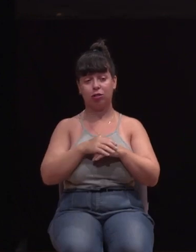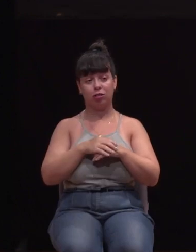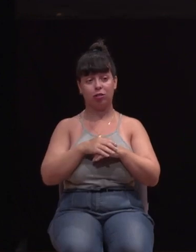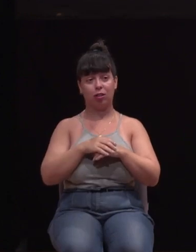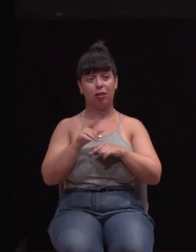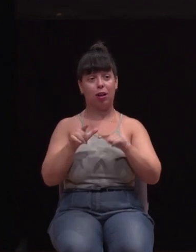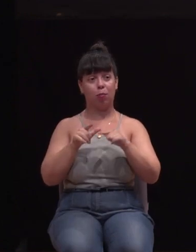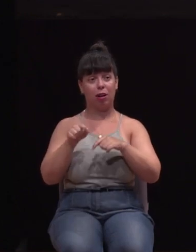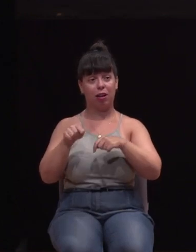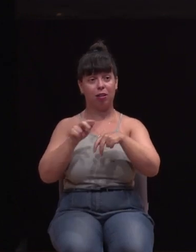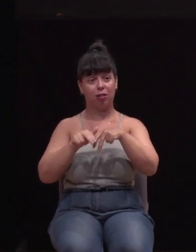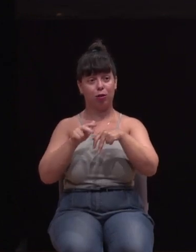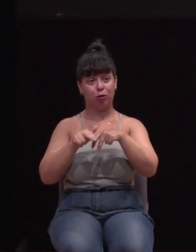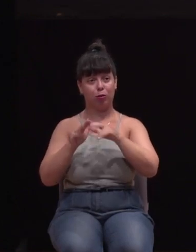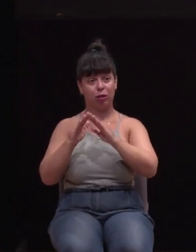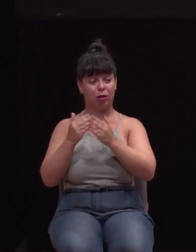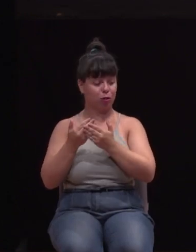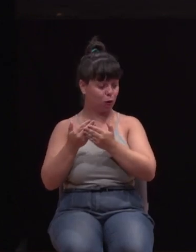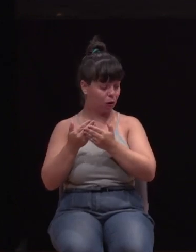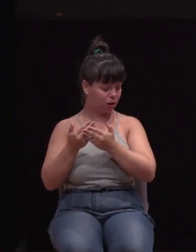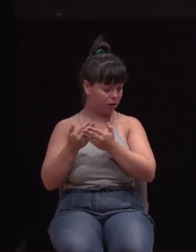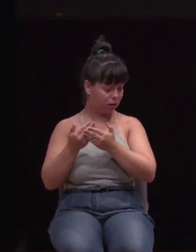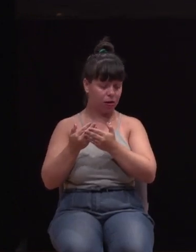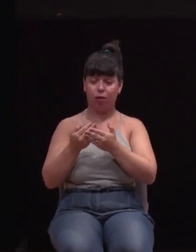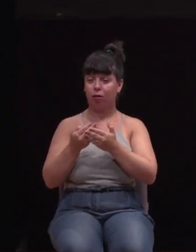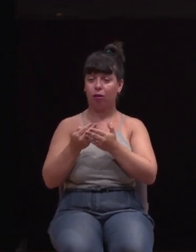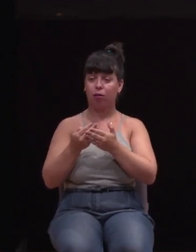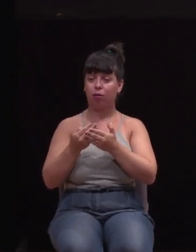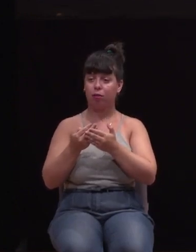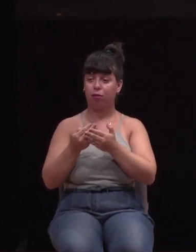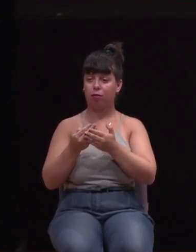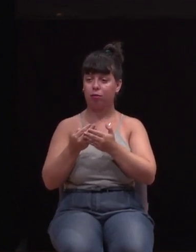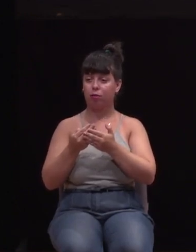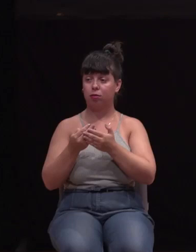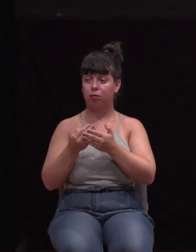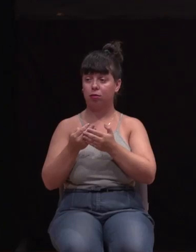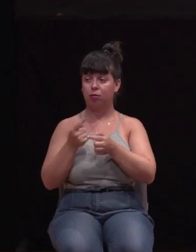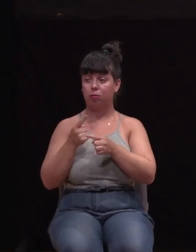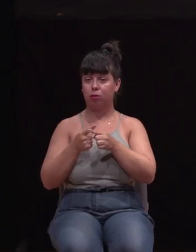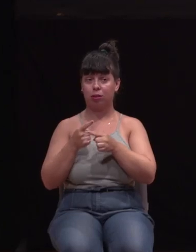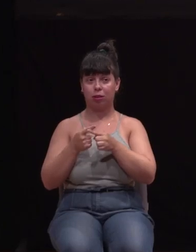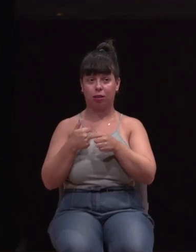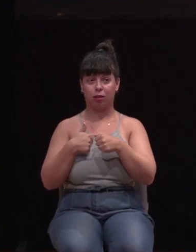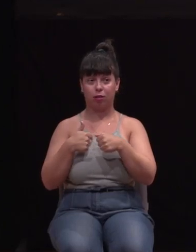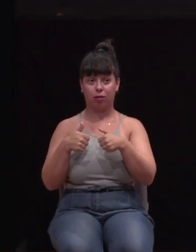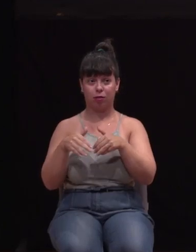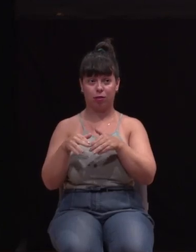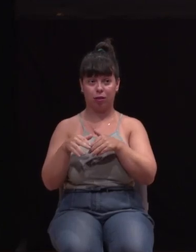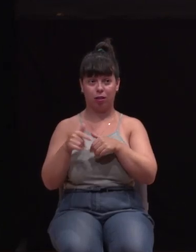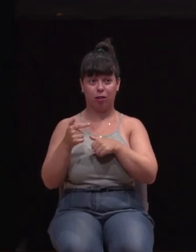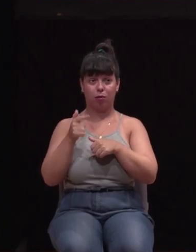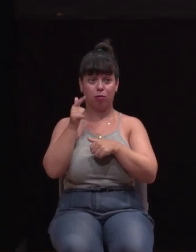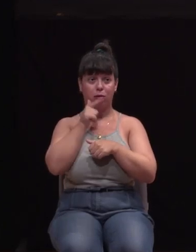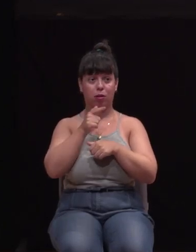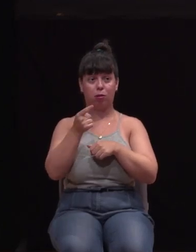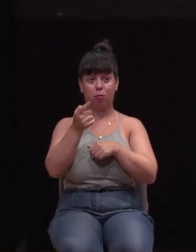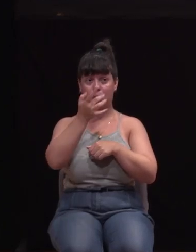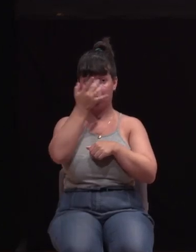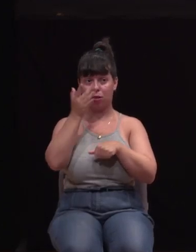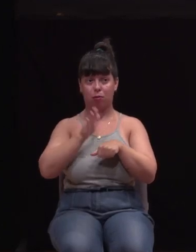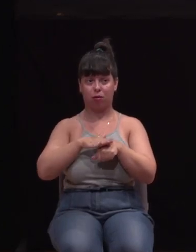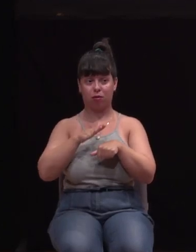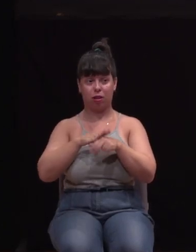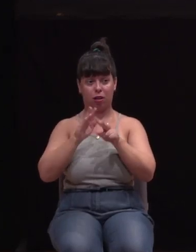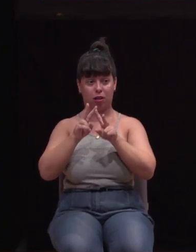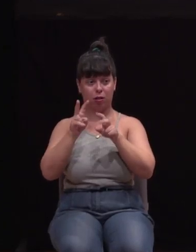essa questão do gênero numa escola? Porque quando eu levei, a princípio, eu consegui uma pessoa para falar sobre gênero,